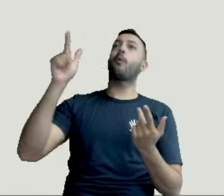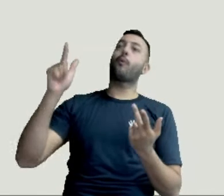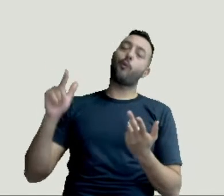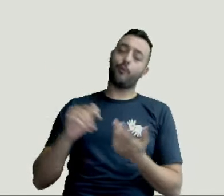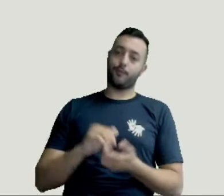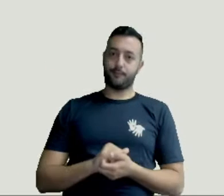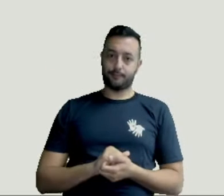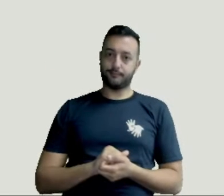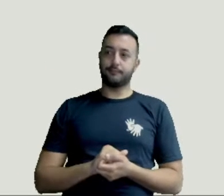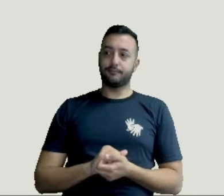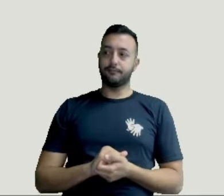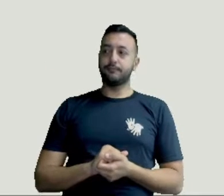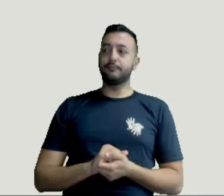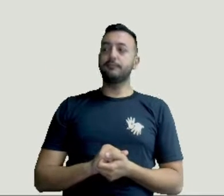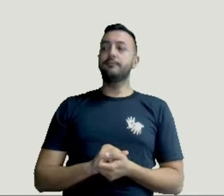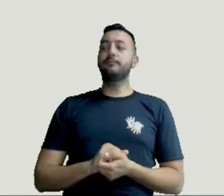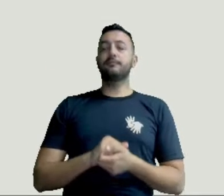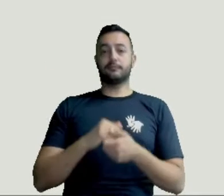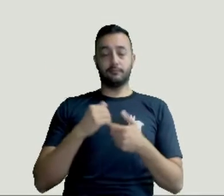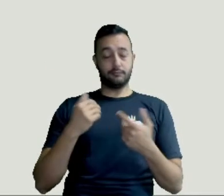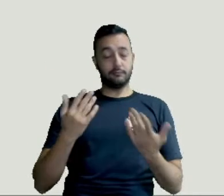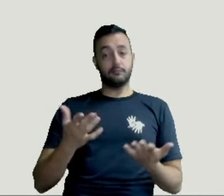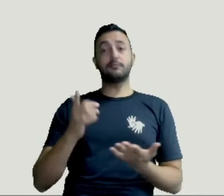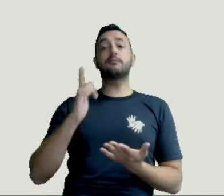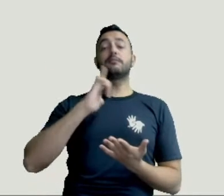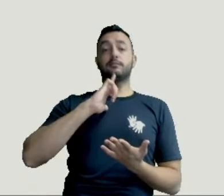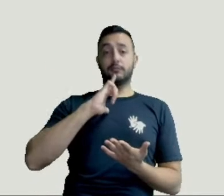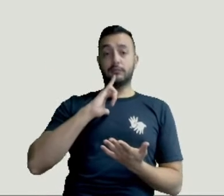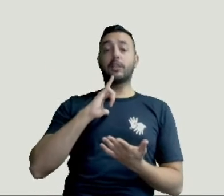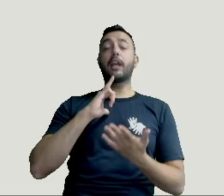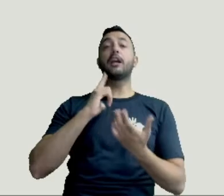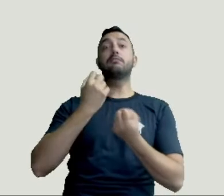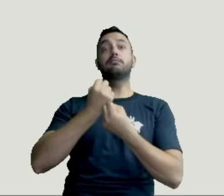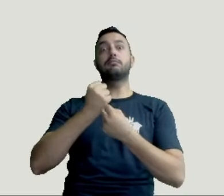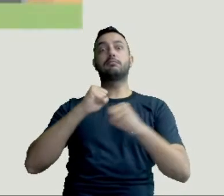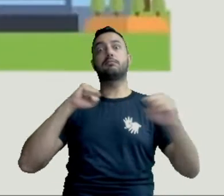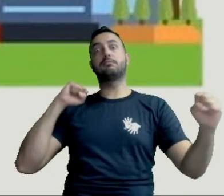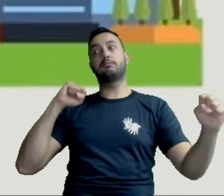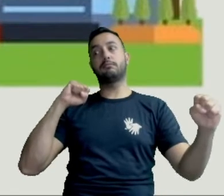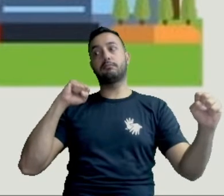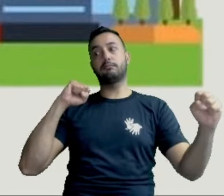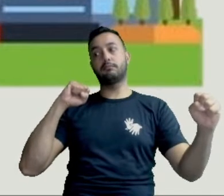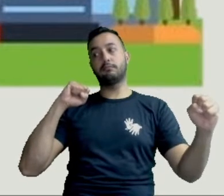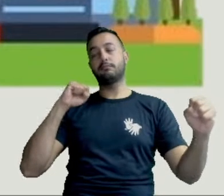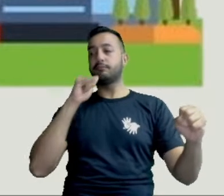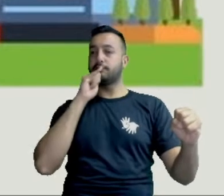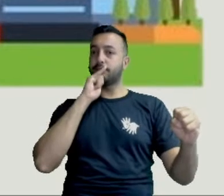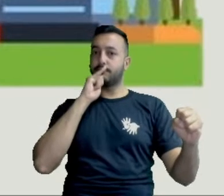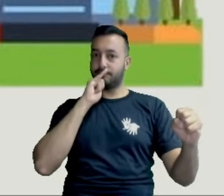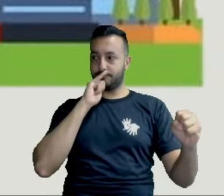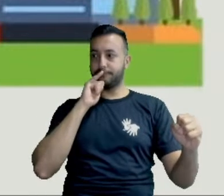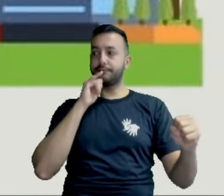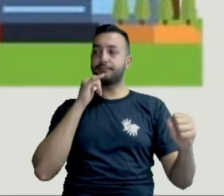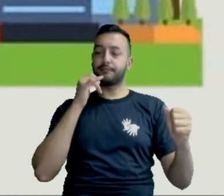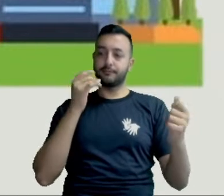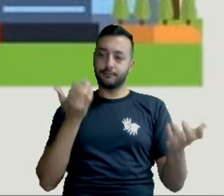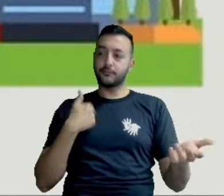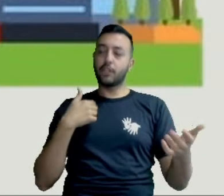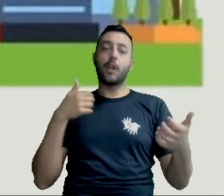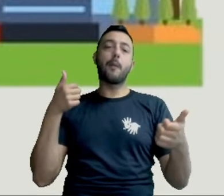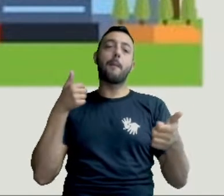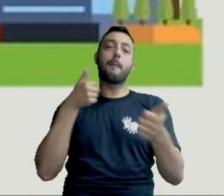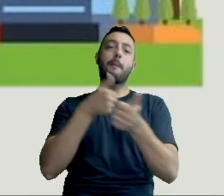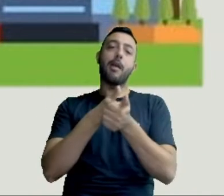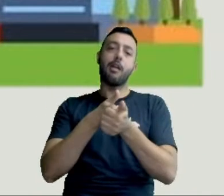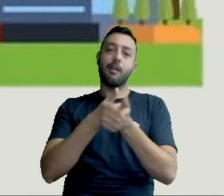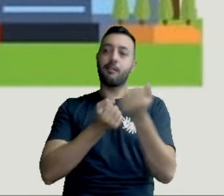participam. Então, eu tenho um corpo extenso, como exemplo, quando você está próximo de um